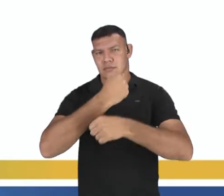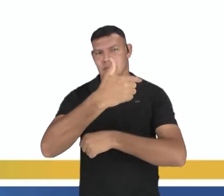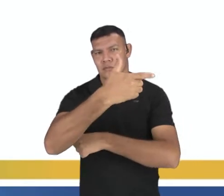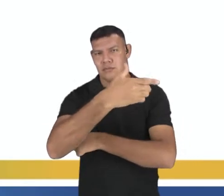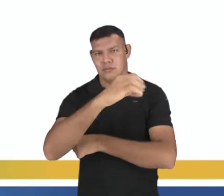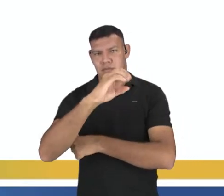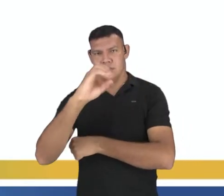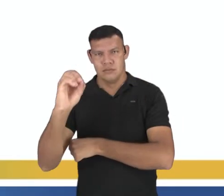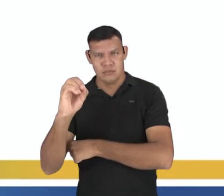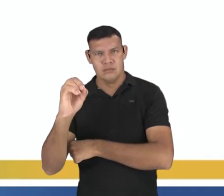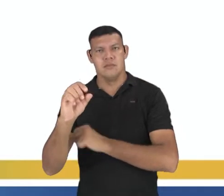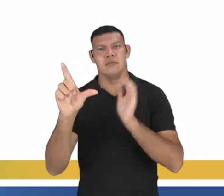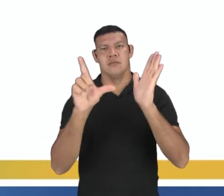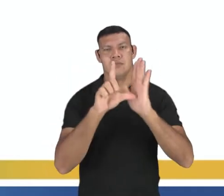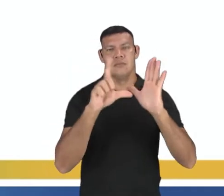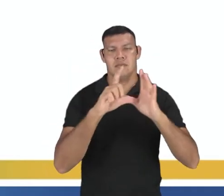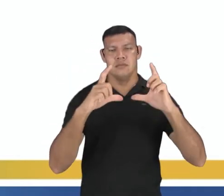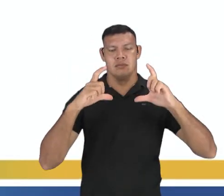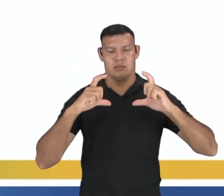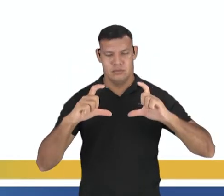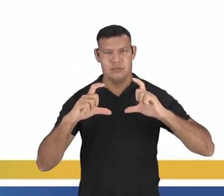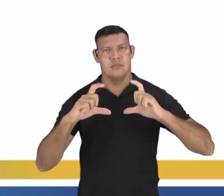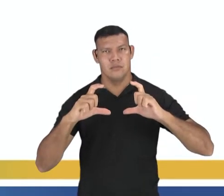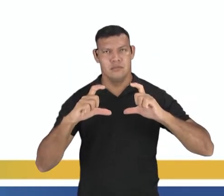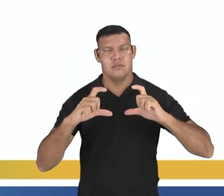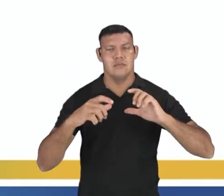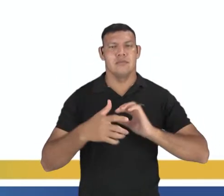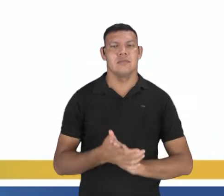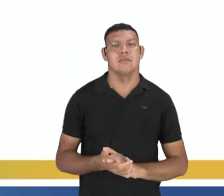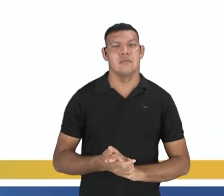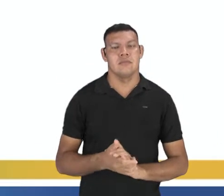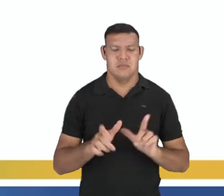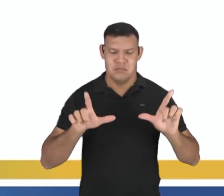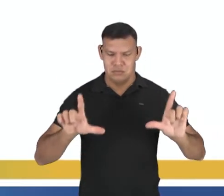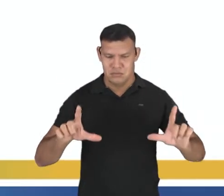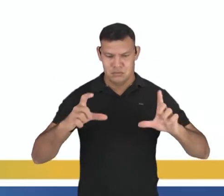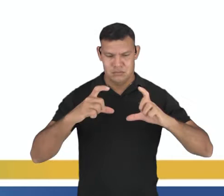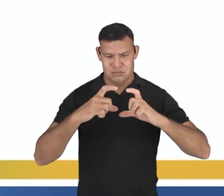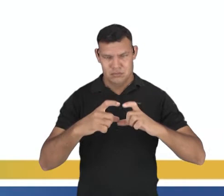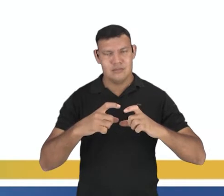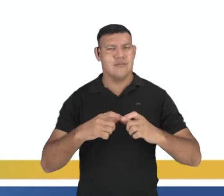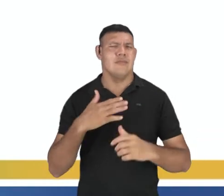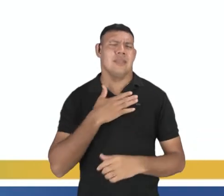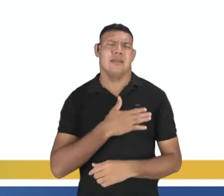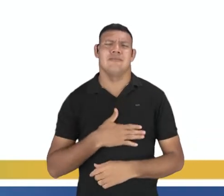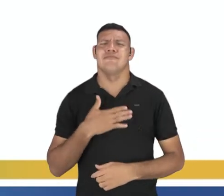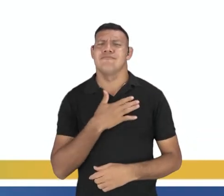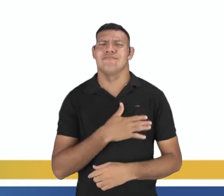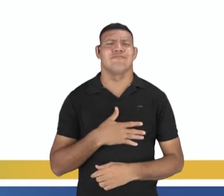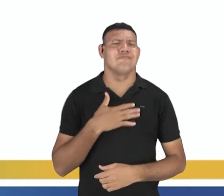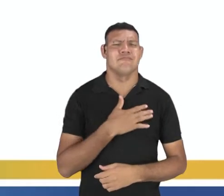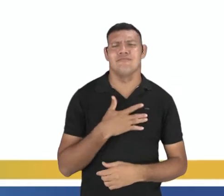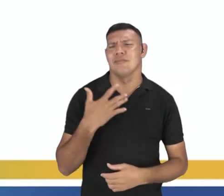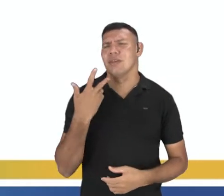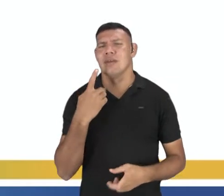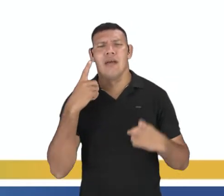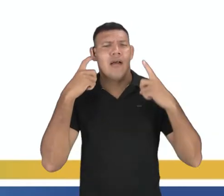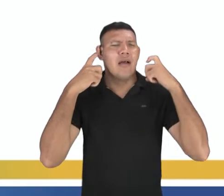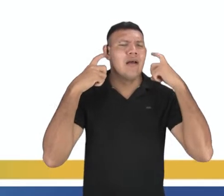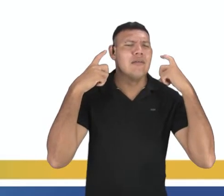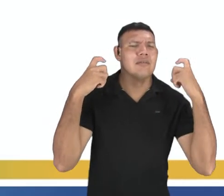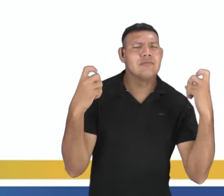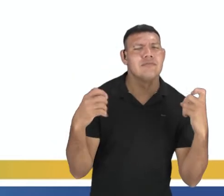discuss as lojas de discos né a gente tá vendo os discos os CDs era muito gostoso a gente nesse espaço e ouvir